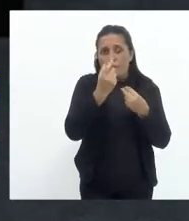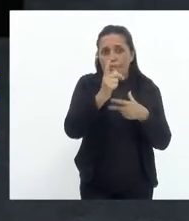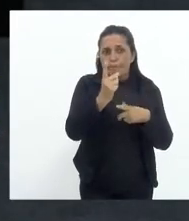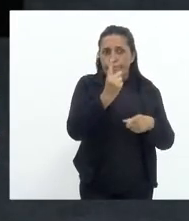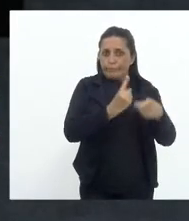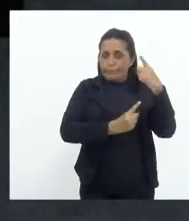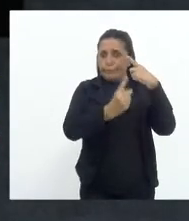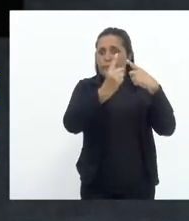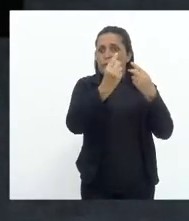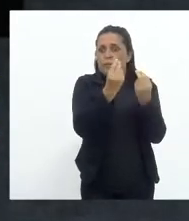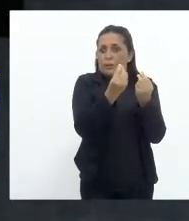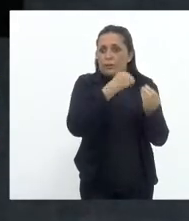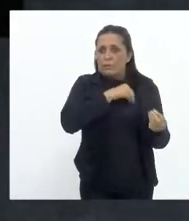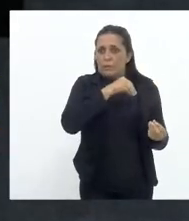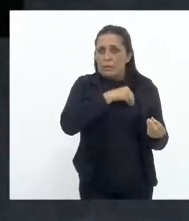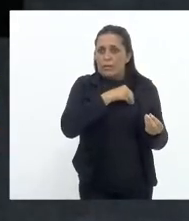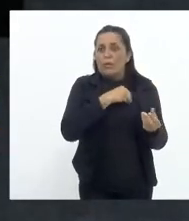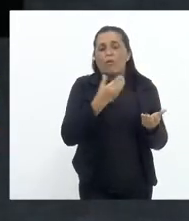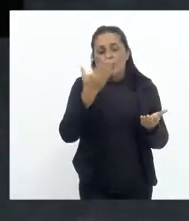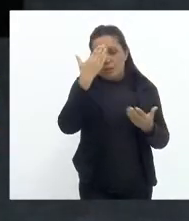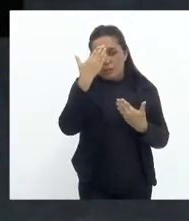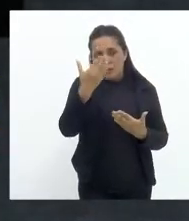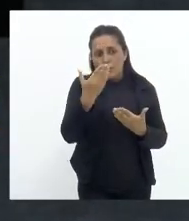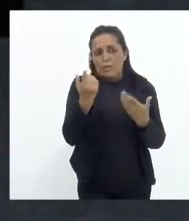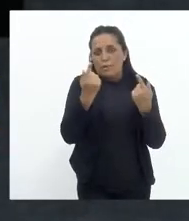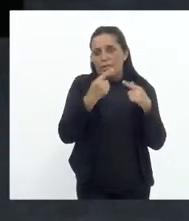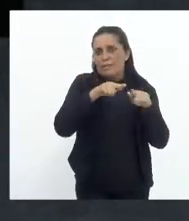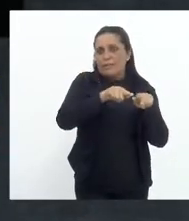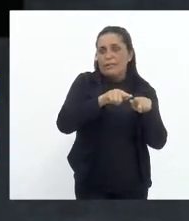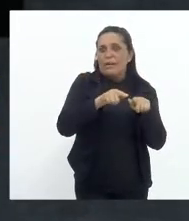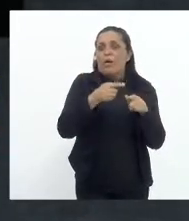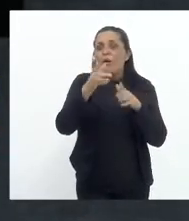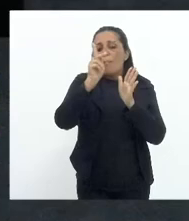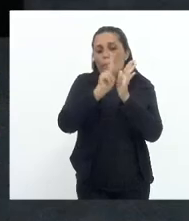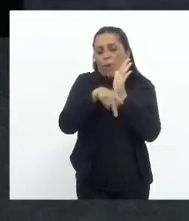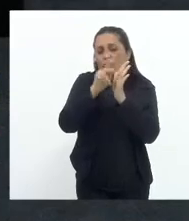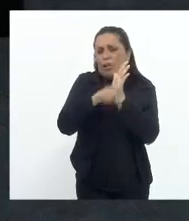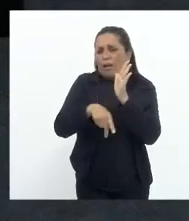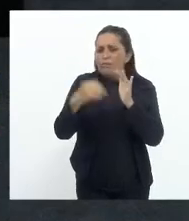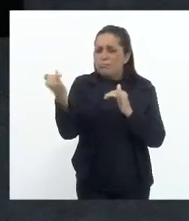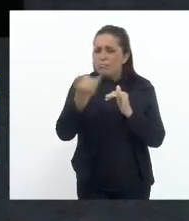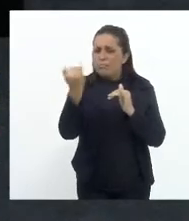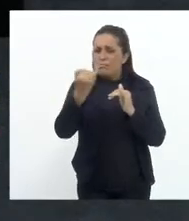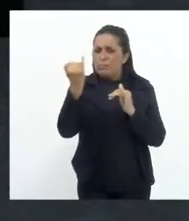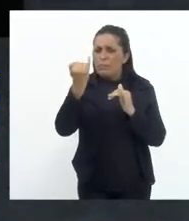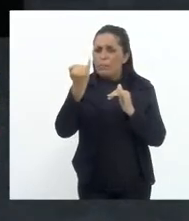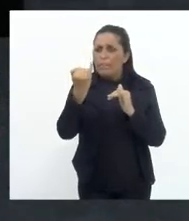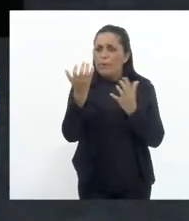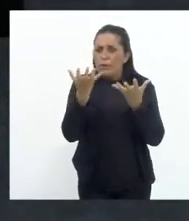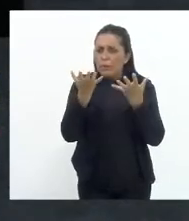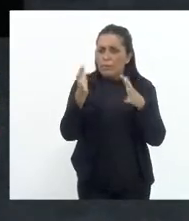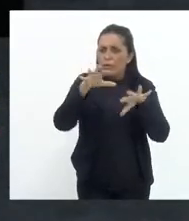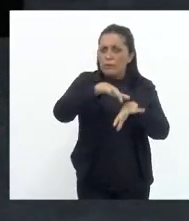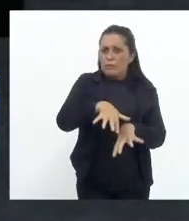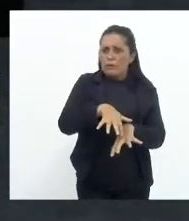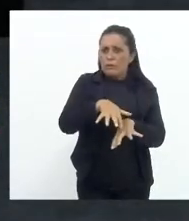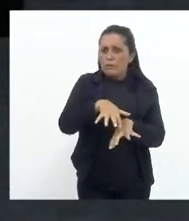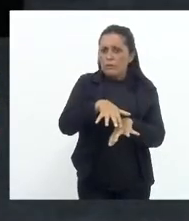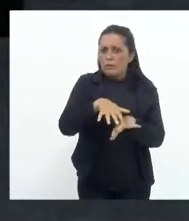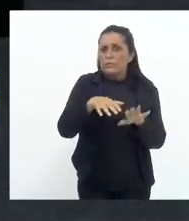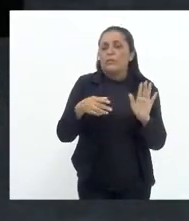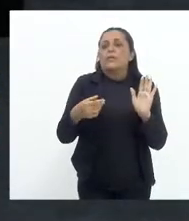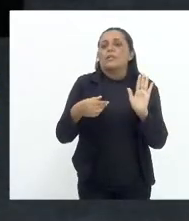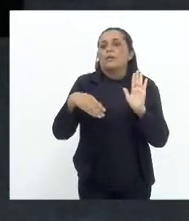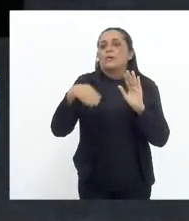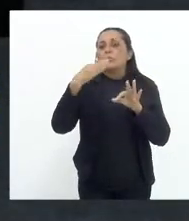agradecer aos pares por essa votação em um projeto de grande relevância e que ele aqui Presidente pediu a inclusão no projeto e